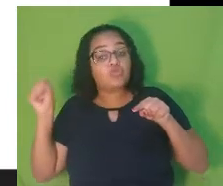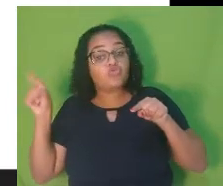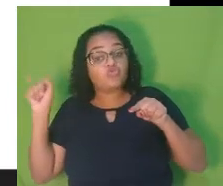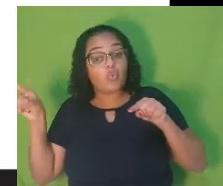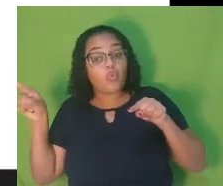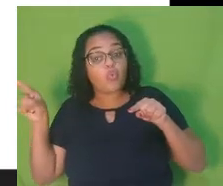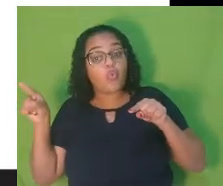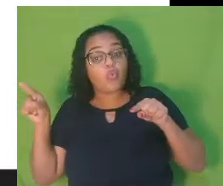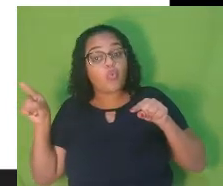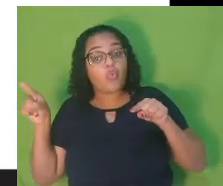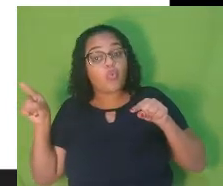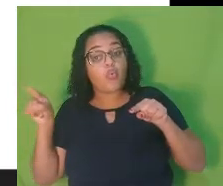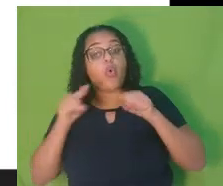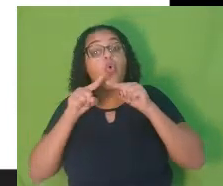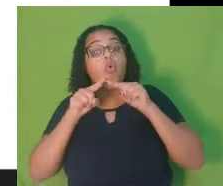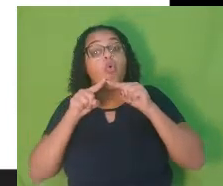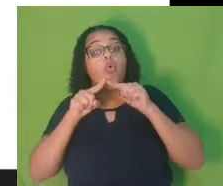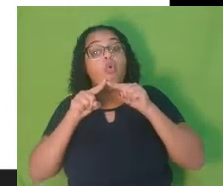gráfico